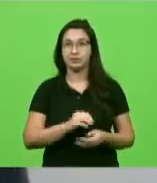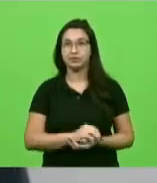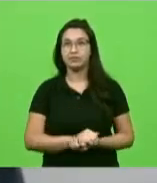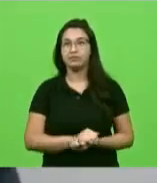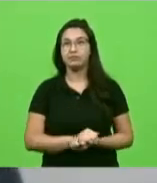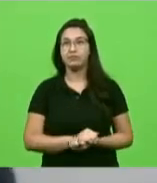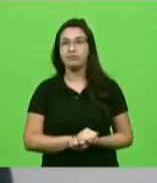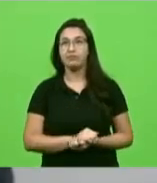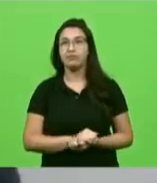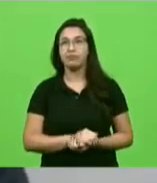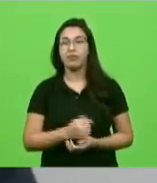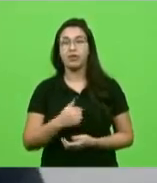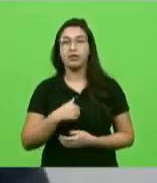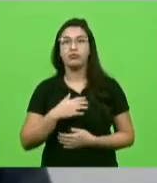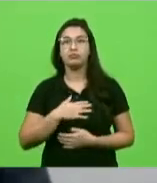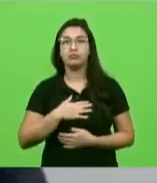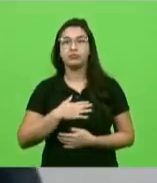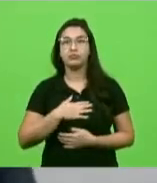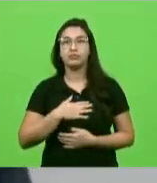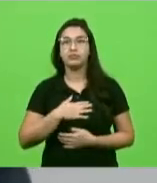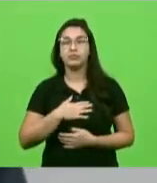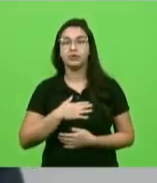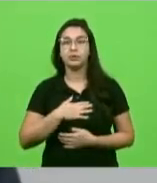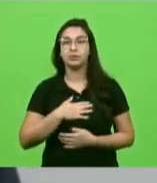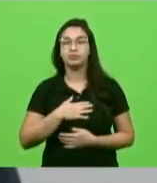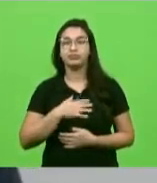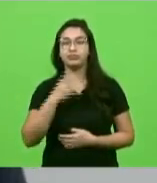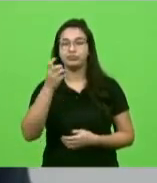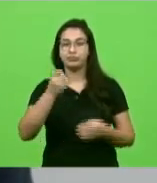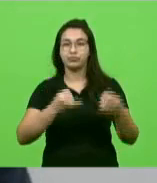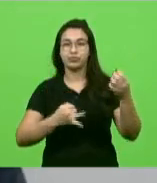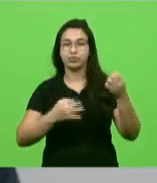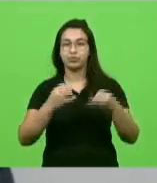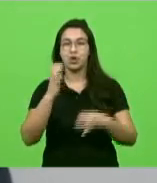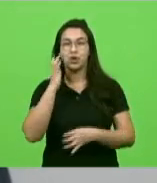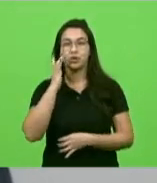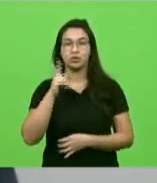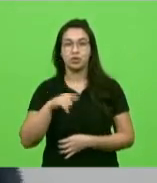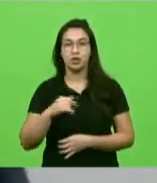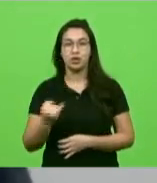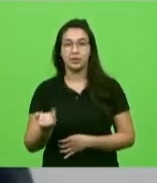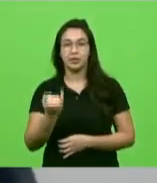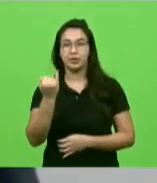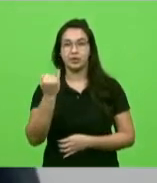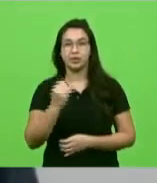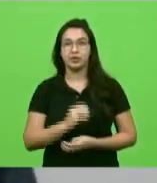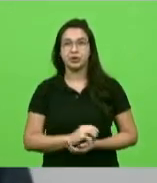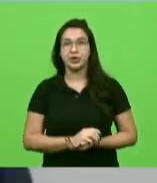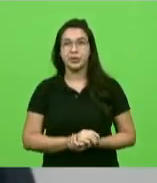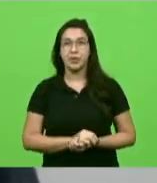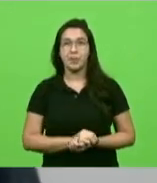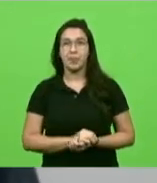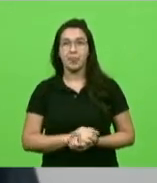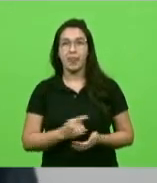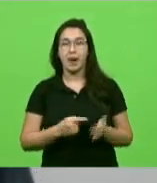no meu voto, eu gostaria de fazer algumas observações que entendo pertinentes neste momento.